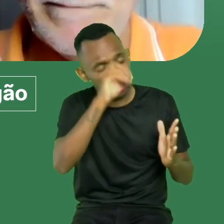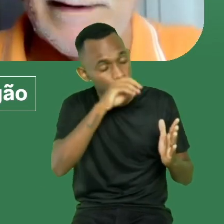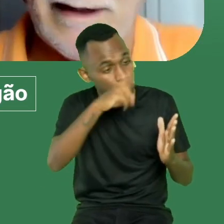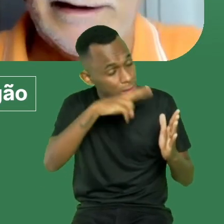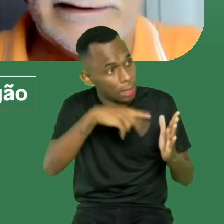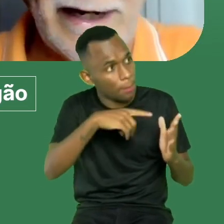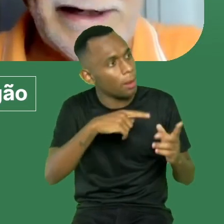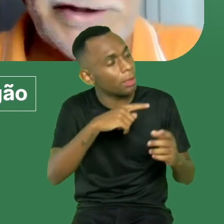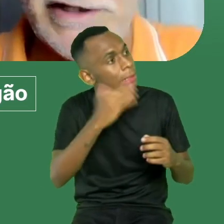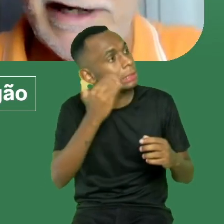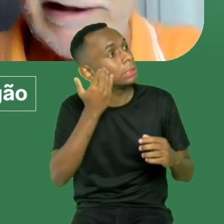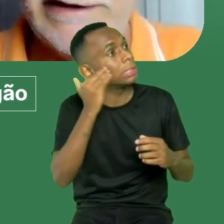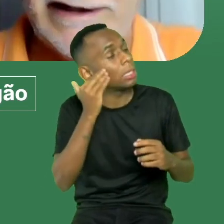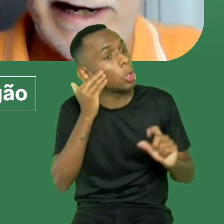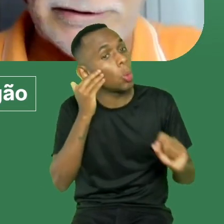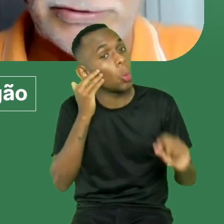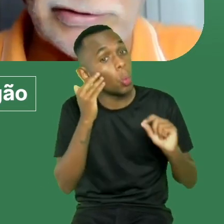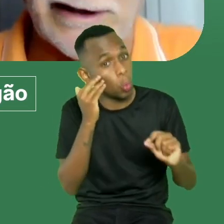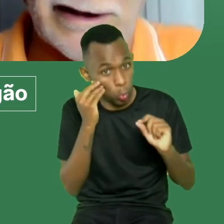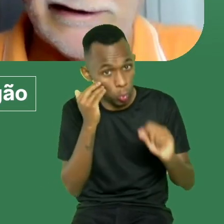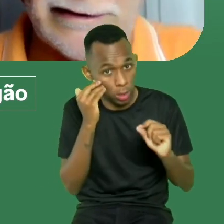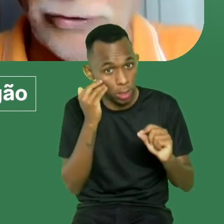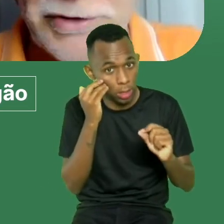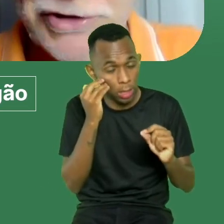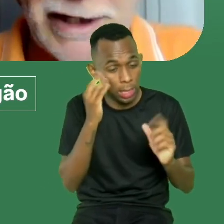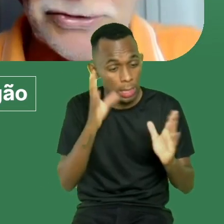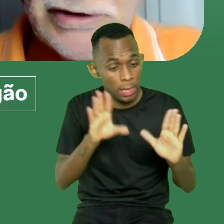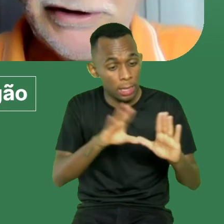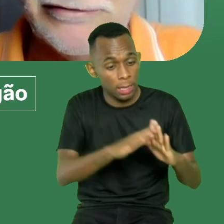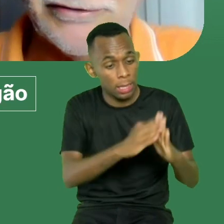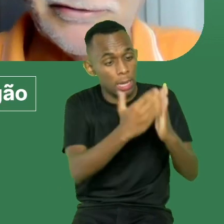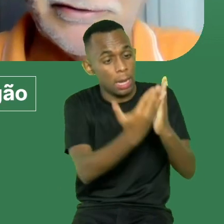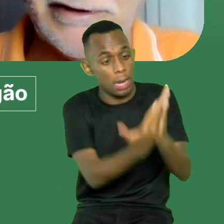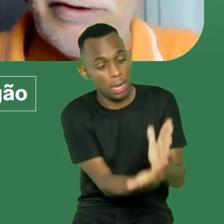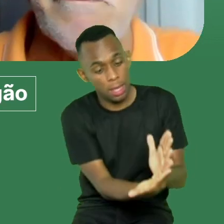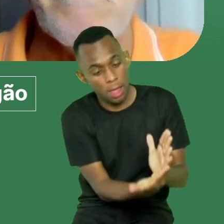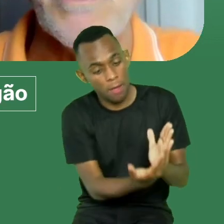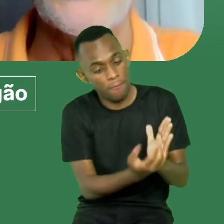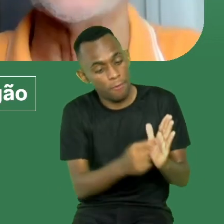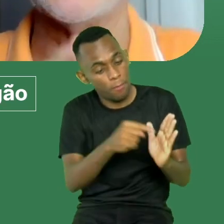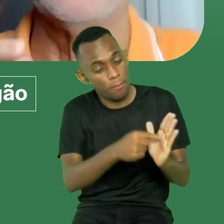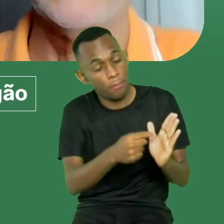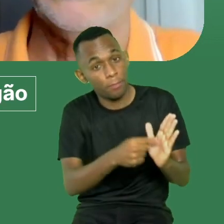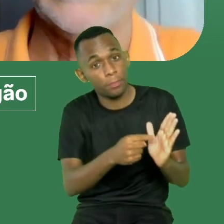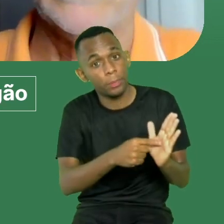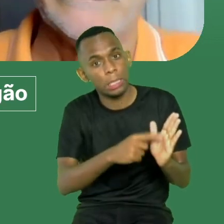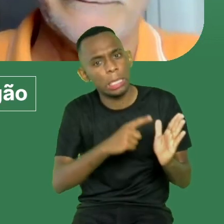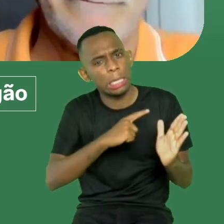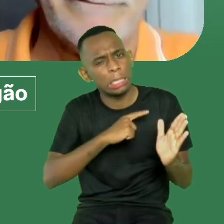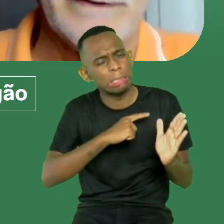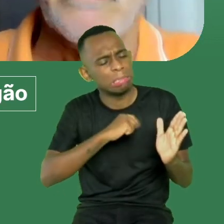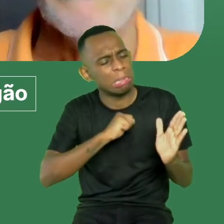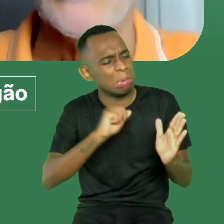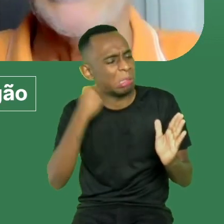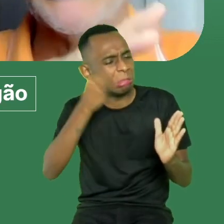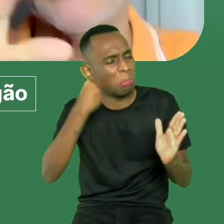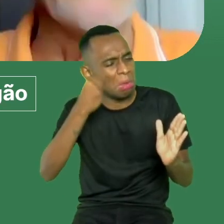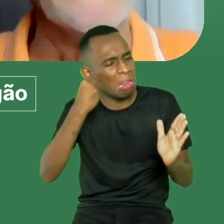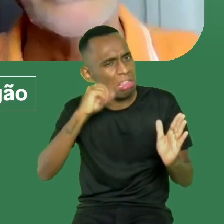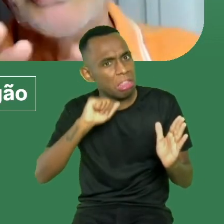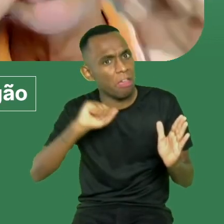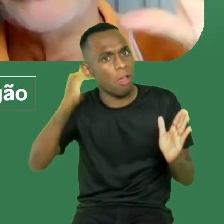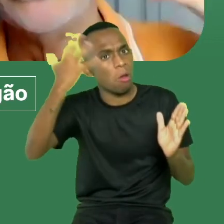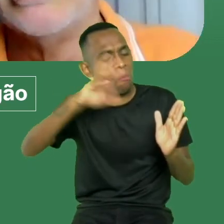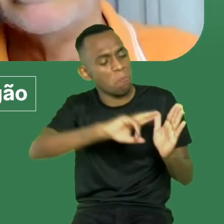assimile a ideia de que ali dentro daquele objeto livro tem um monte de aventura,